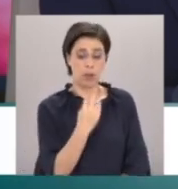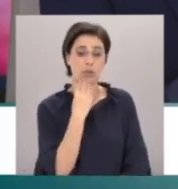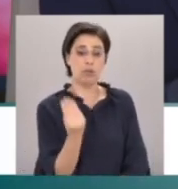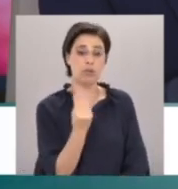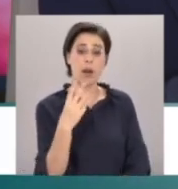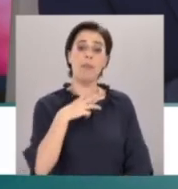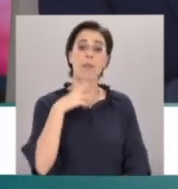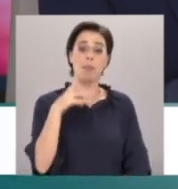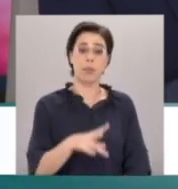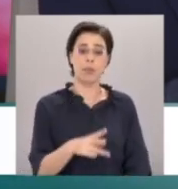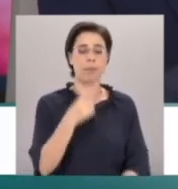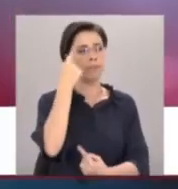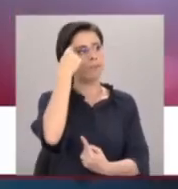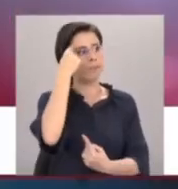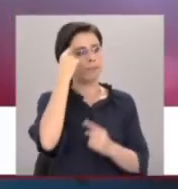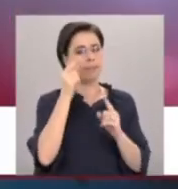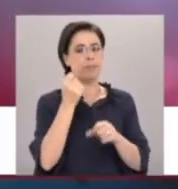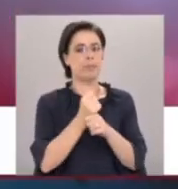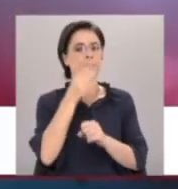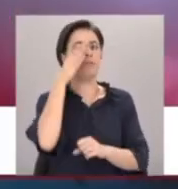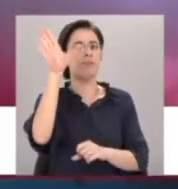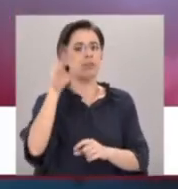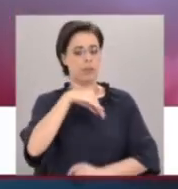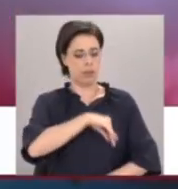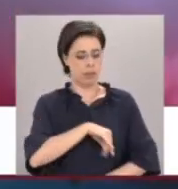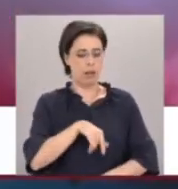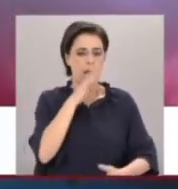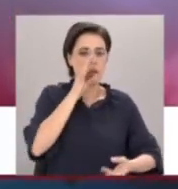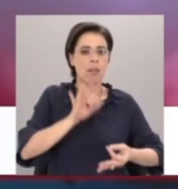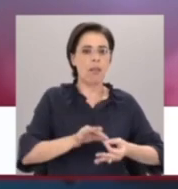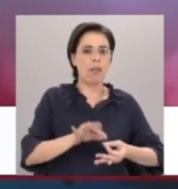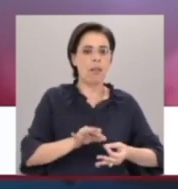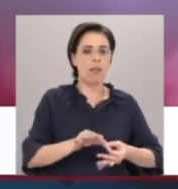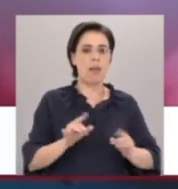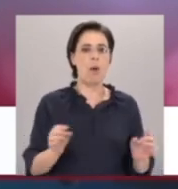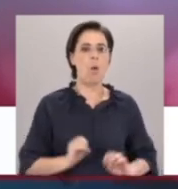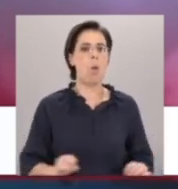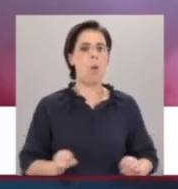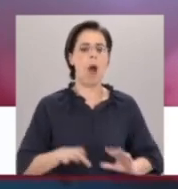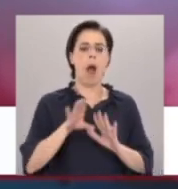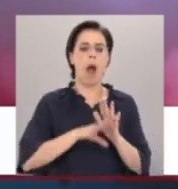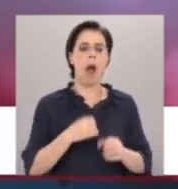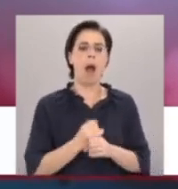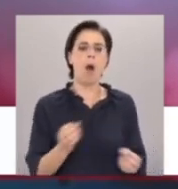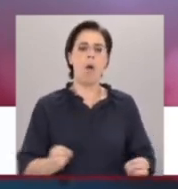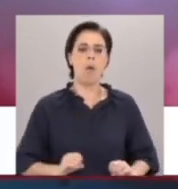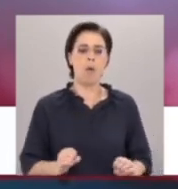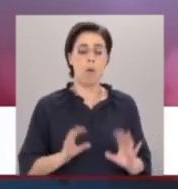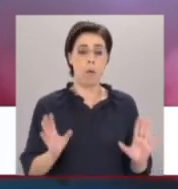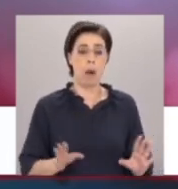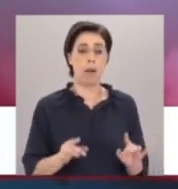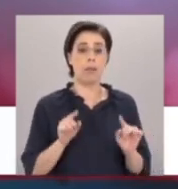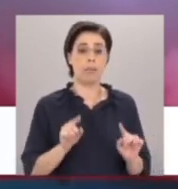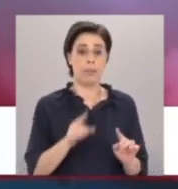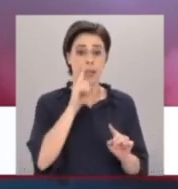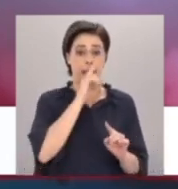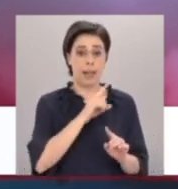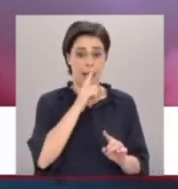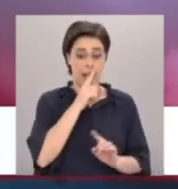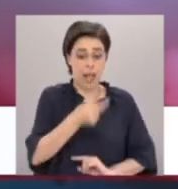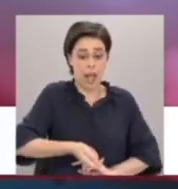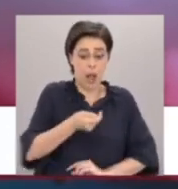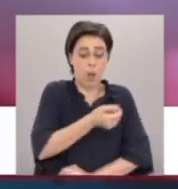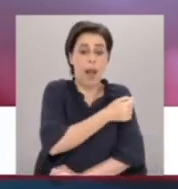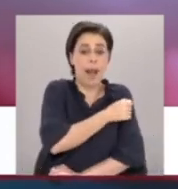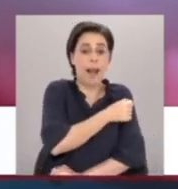em Portugal pensa em migrar porque os celulares são baixos e não tenho condições de trabalho e aquilo que agendar